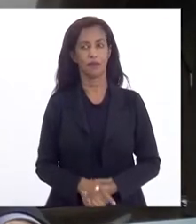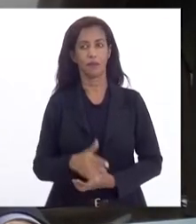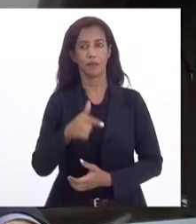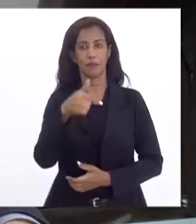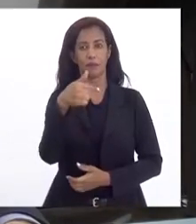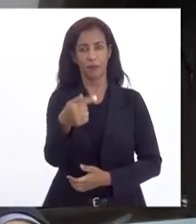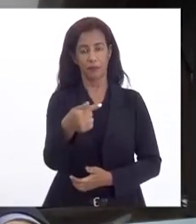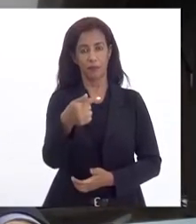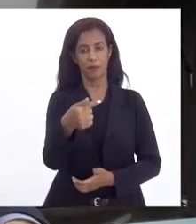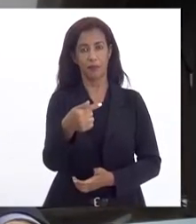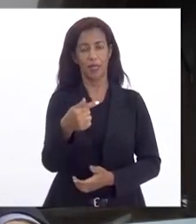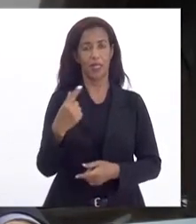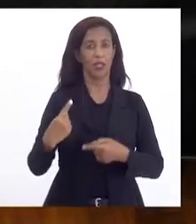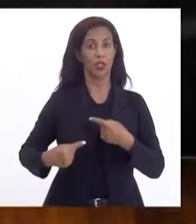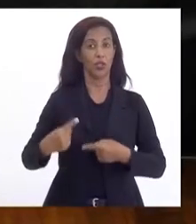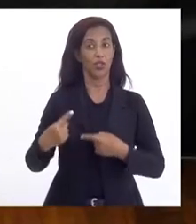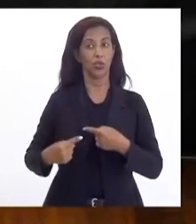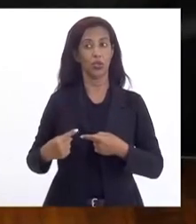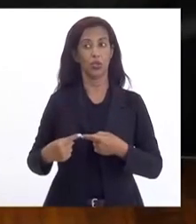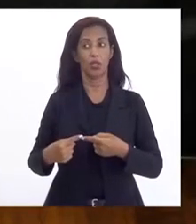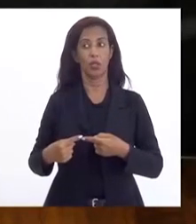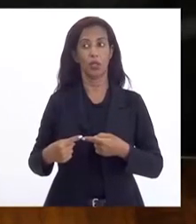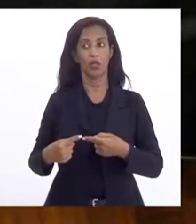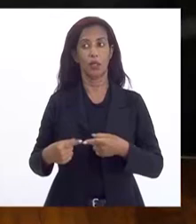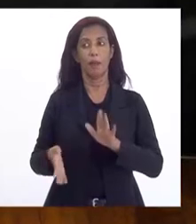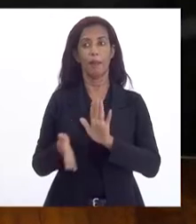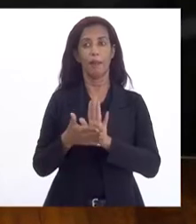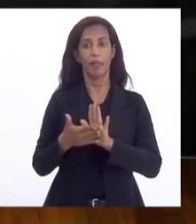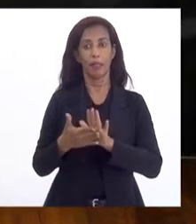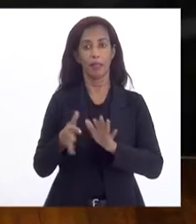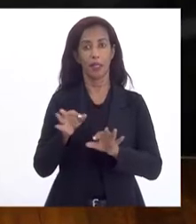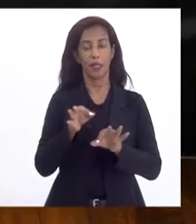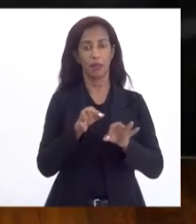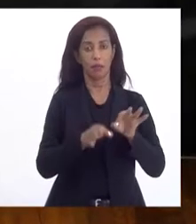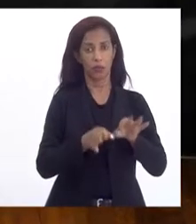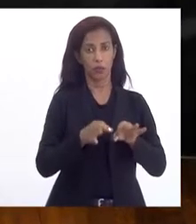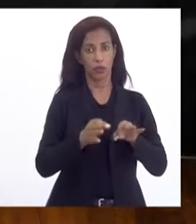7. Então, em discussão, o parecer é pela juridicidade com emenda.